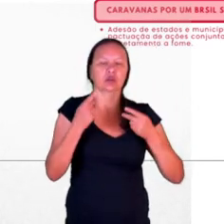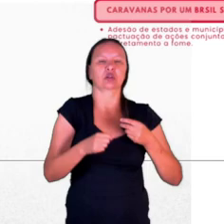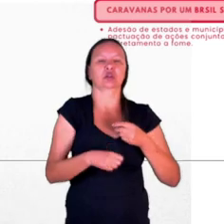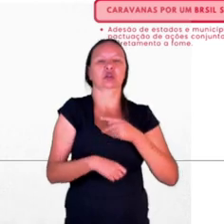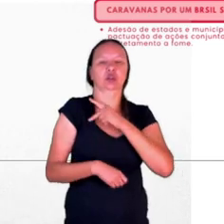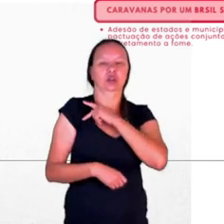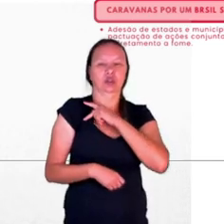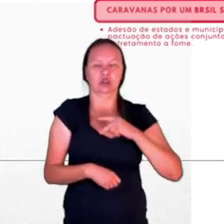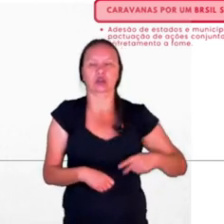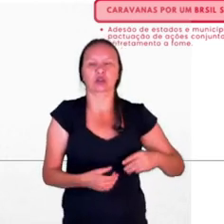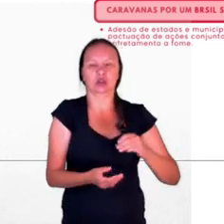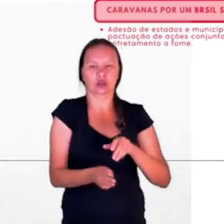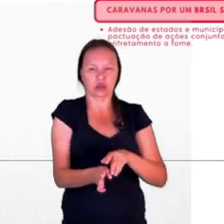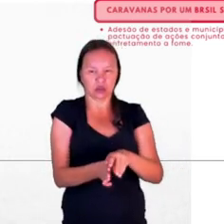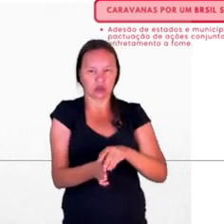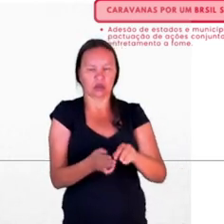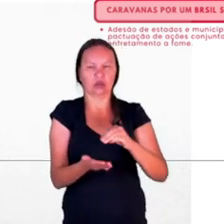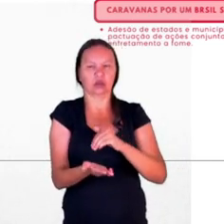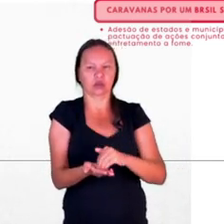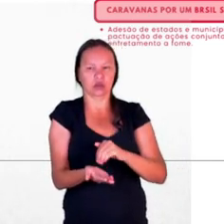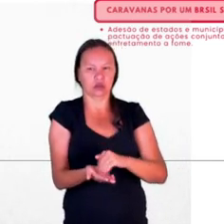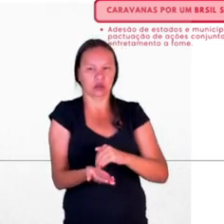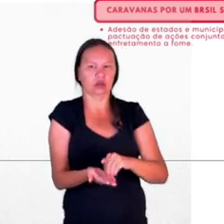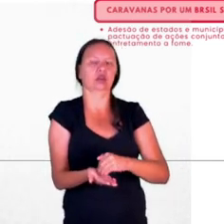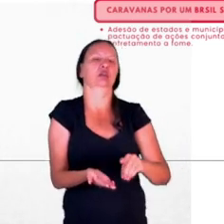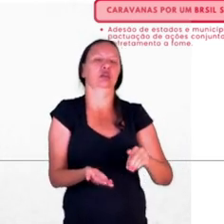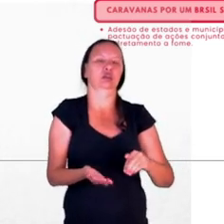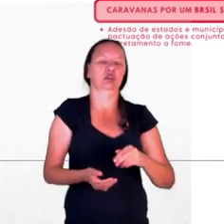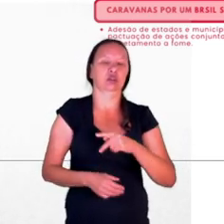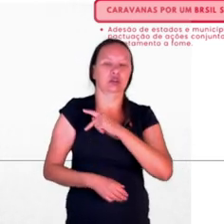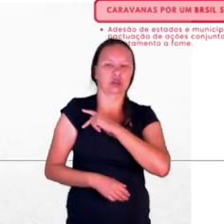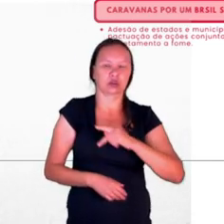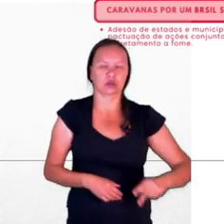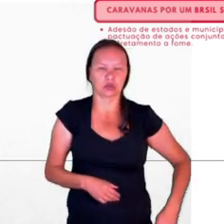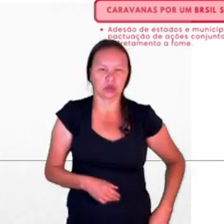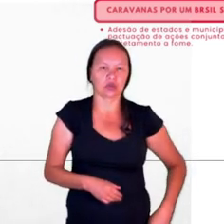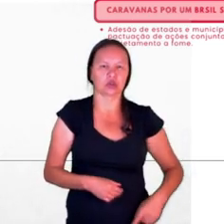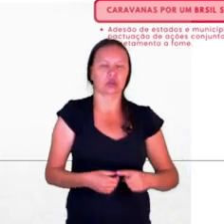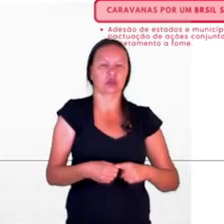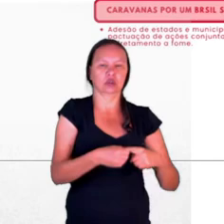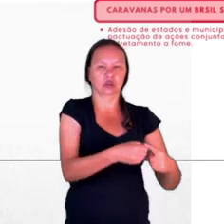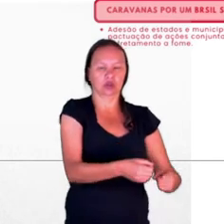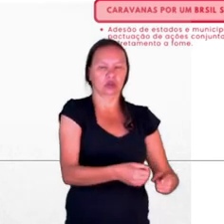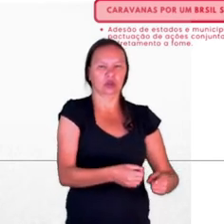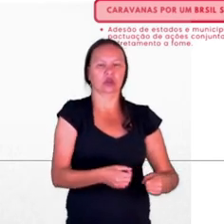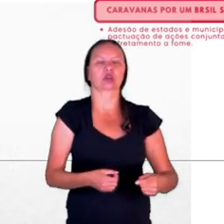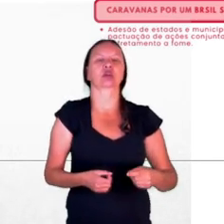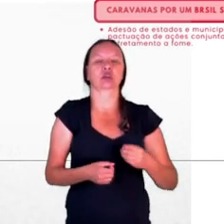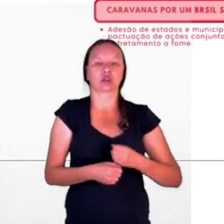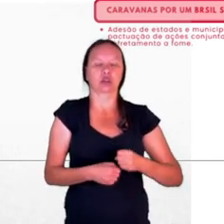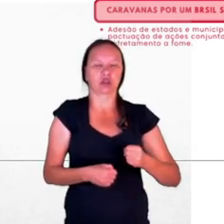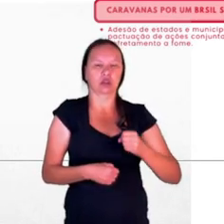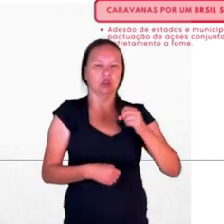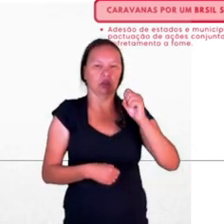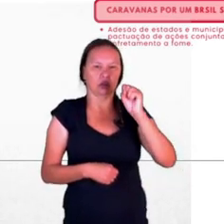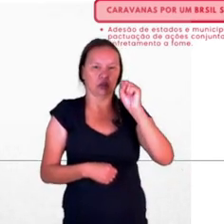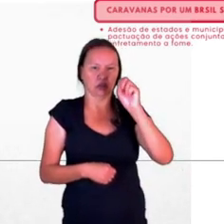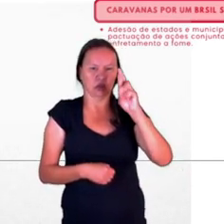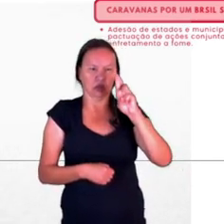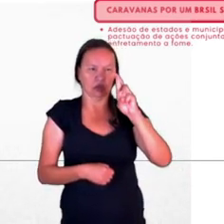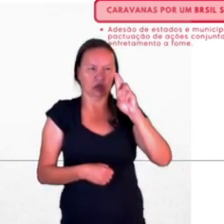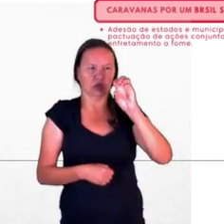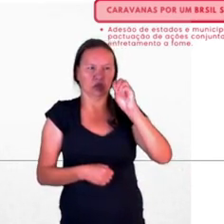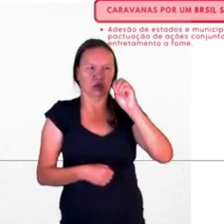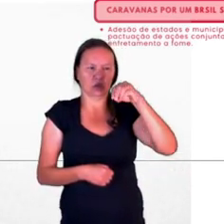vai com o ministro e com uma delegação com a comitiva do Brasil pro painel de CSA da FAU em Roma agora também ao final de